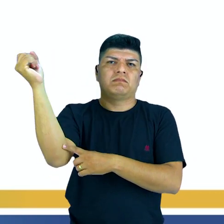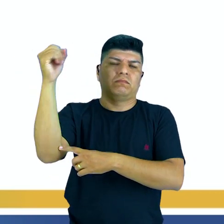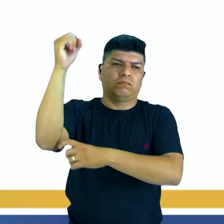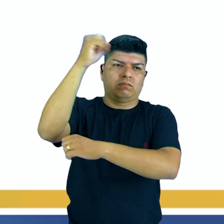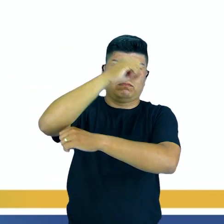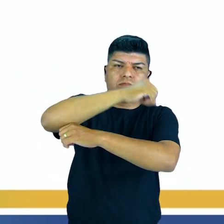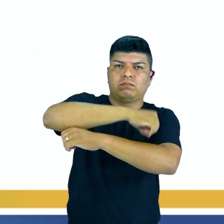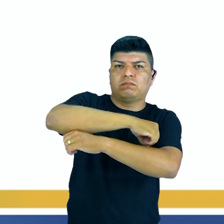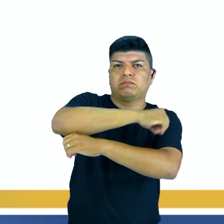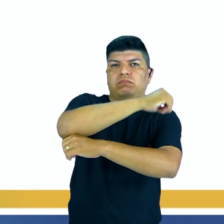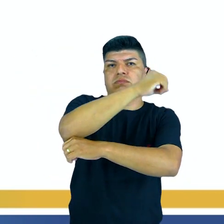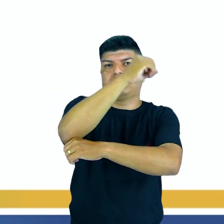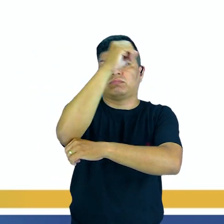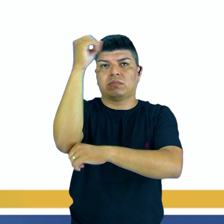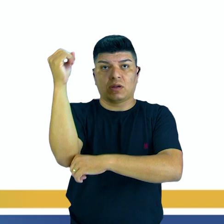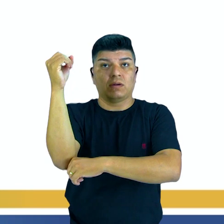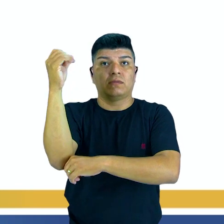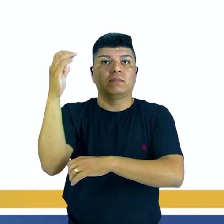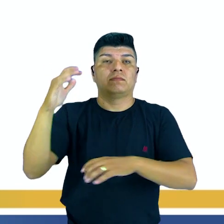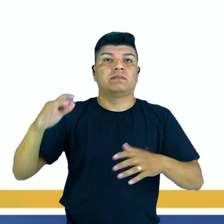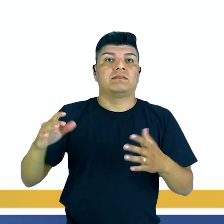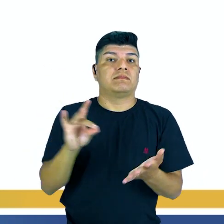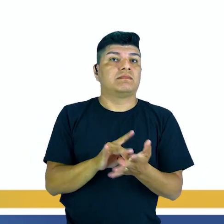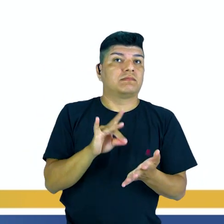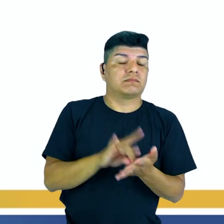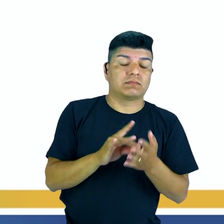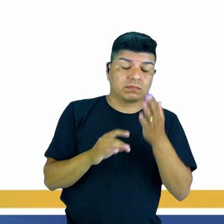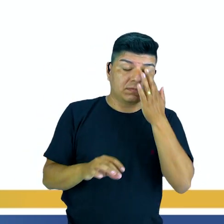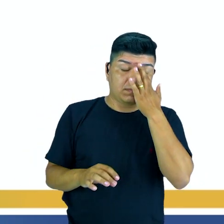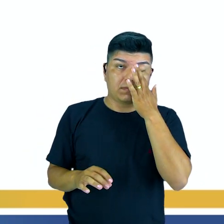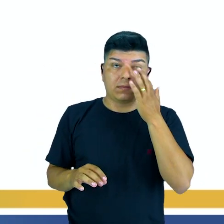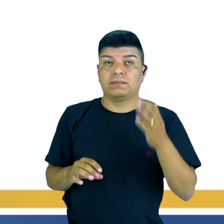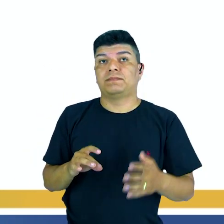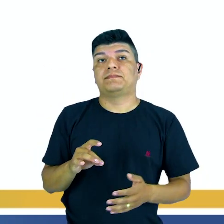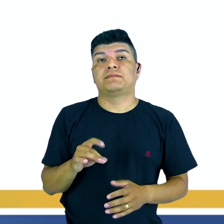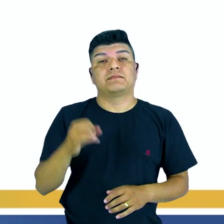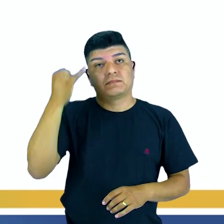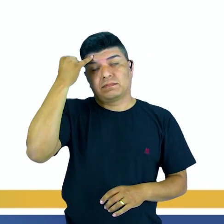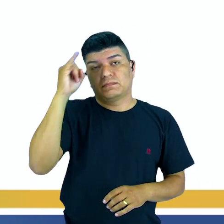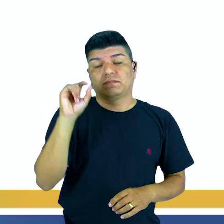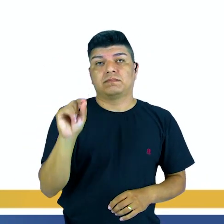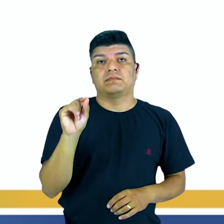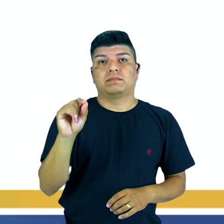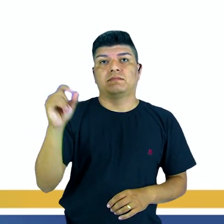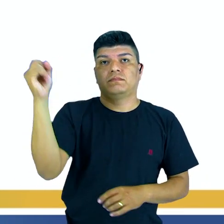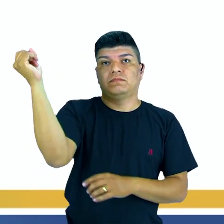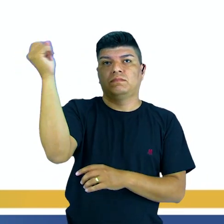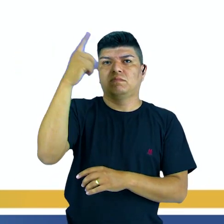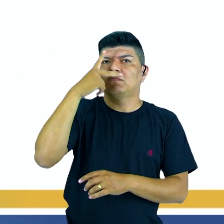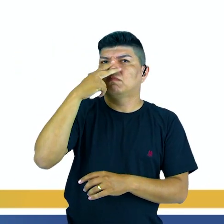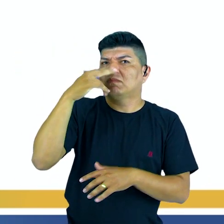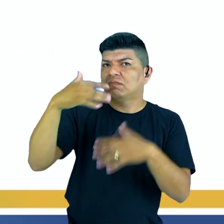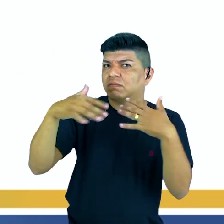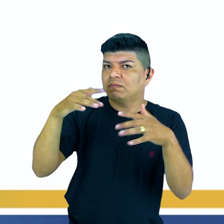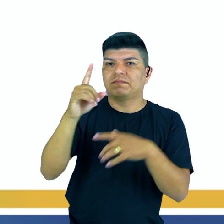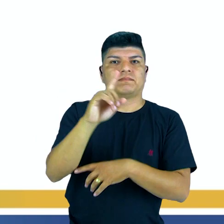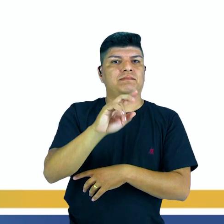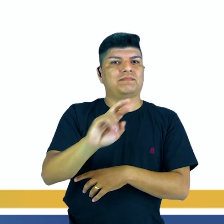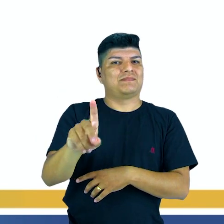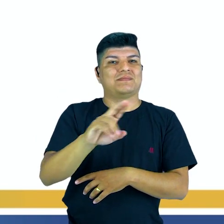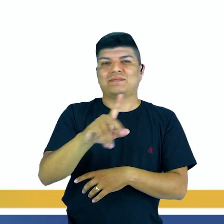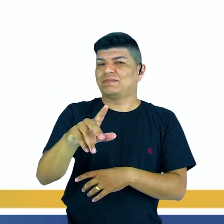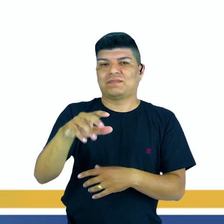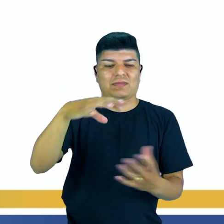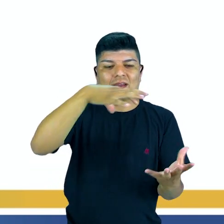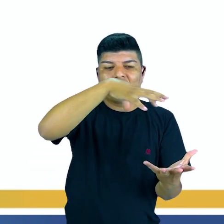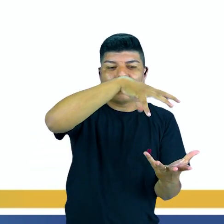de equinócio. Pessoal, na verdade, a gente tem a ideia de que o Sol se mexe. Na verdade, é a Terra, pessoal. A